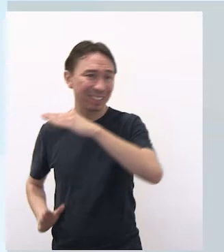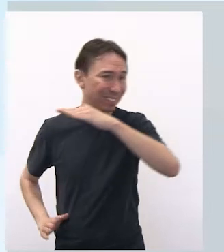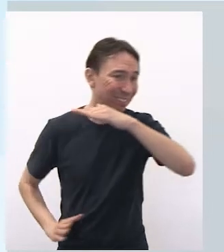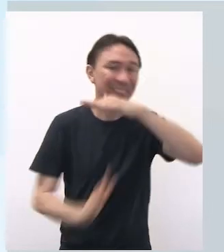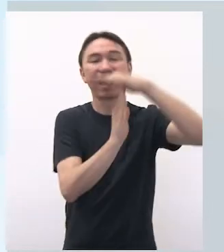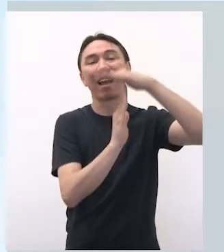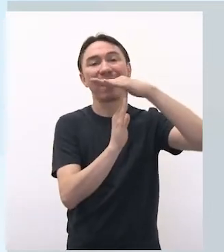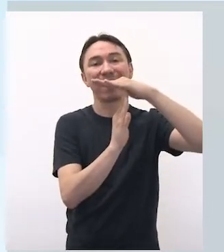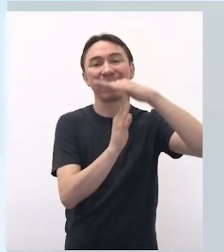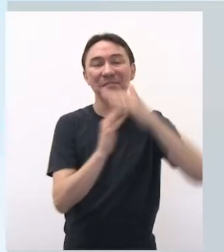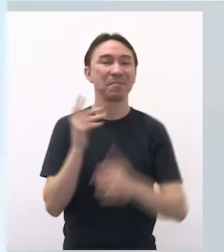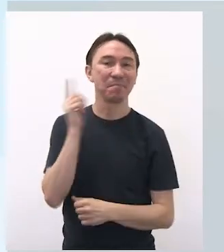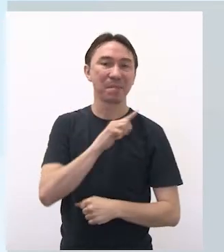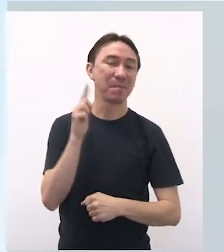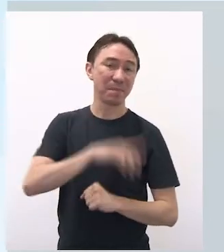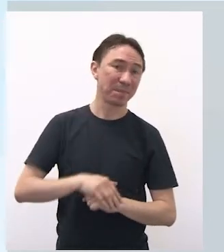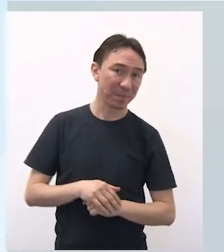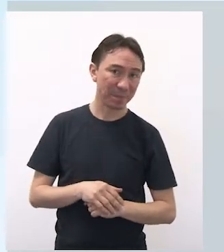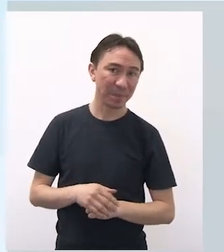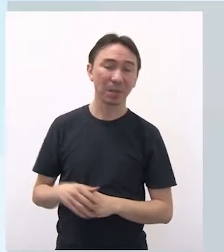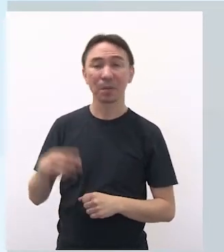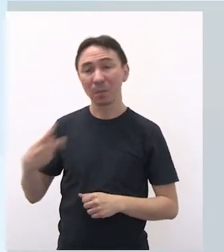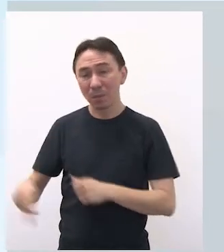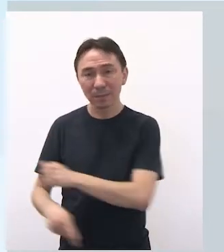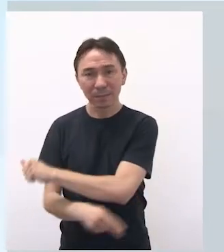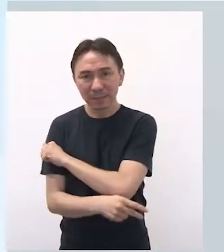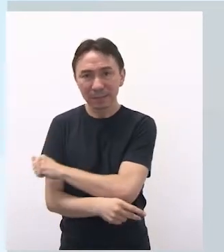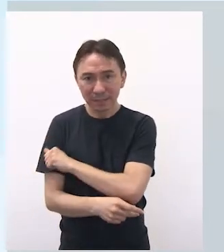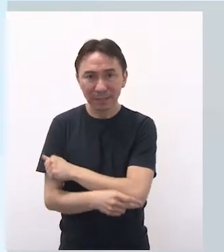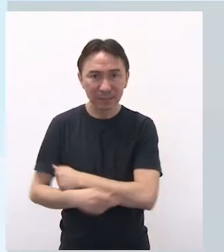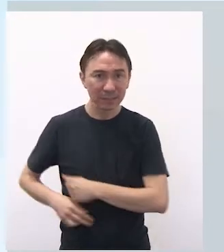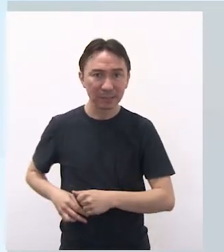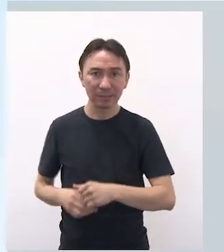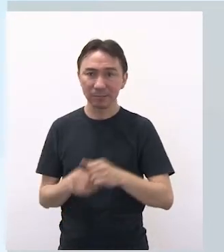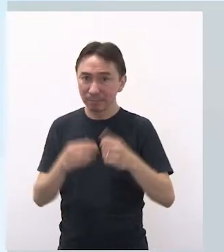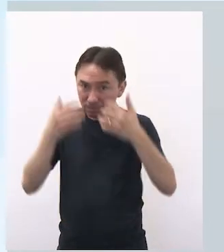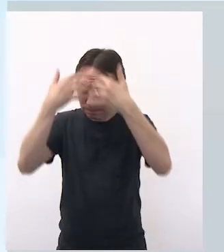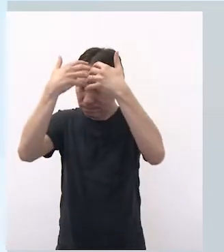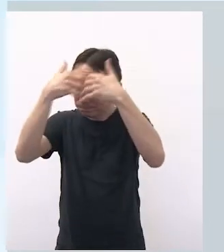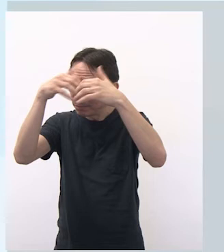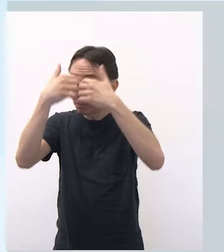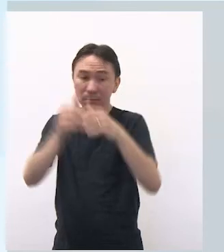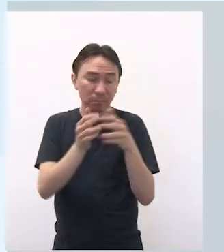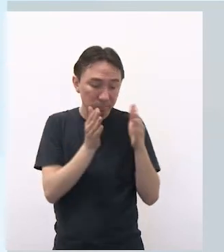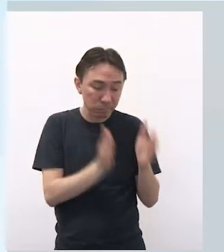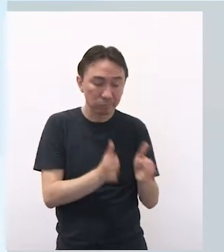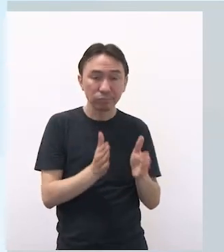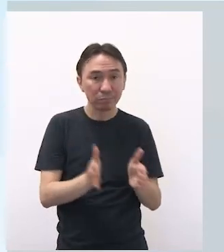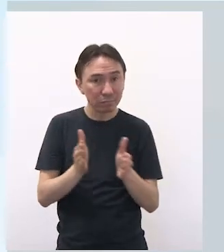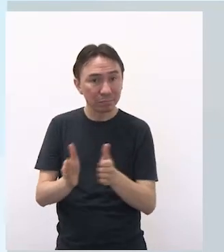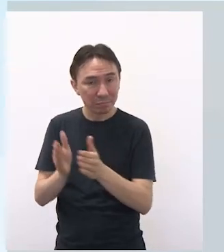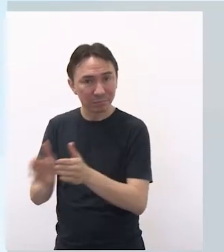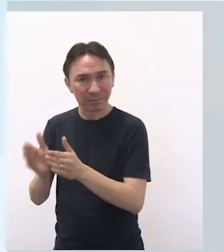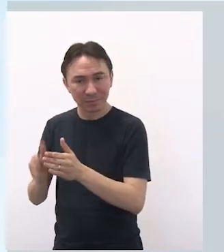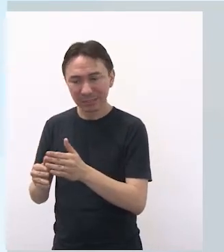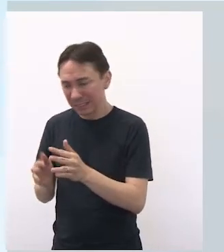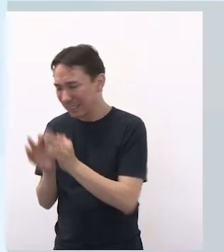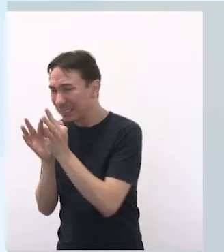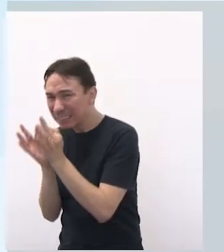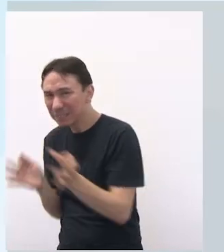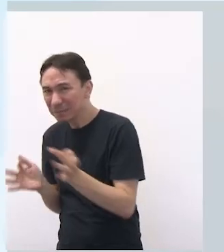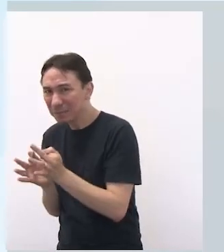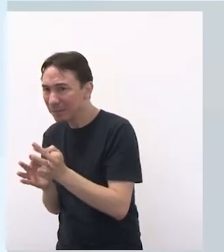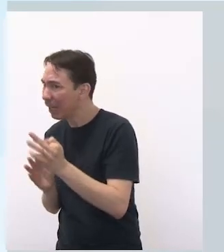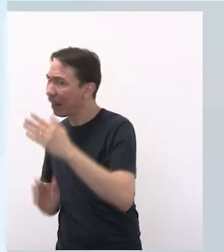numa organização mental que parte de algo que é simples para algo mais complexo. Que